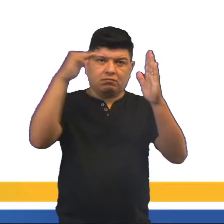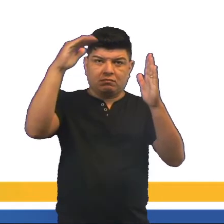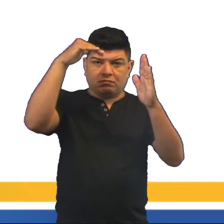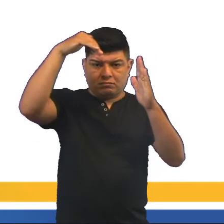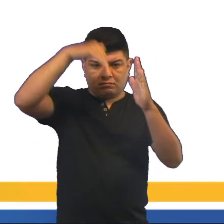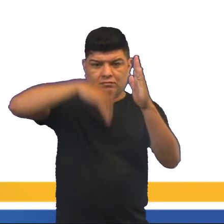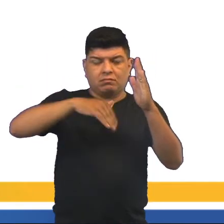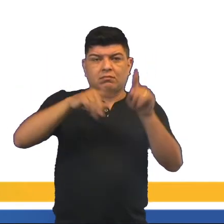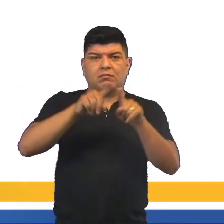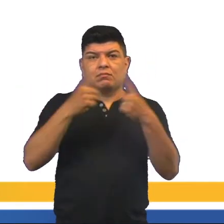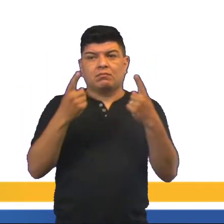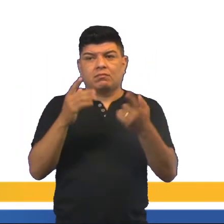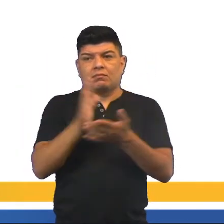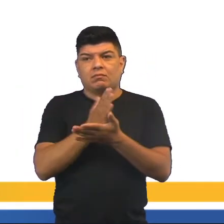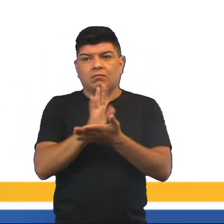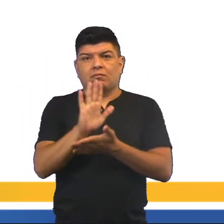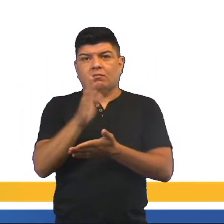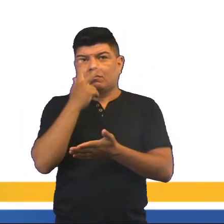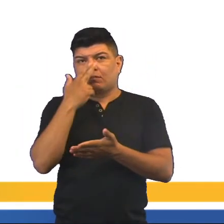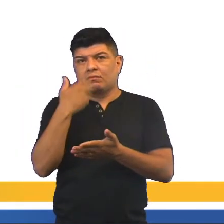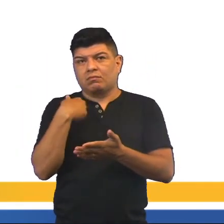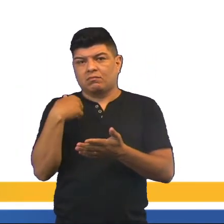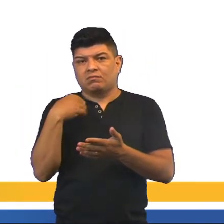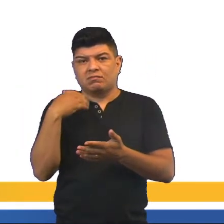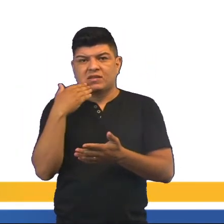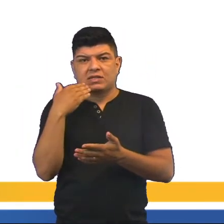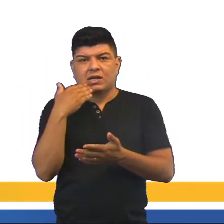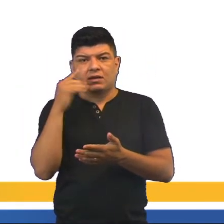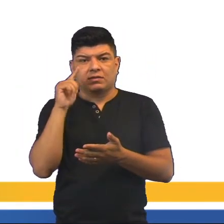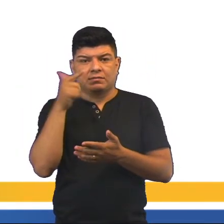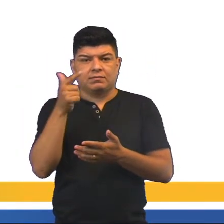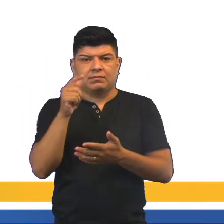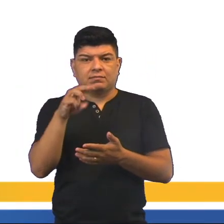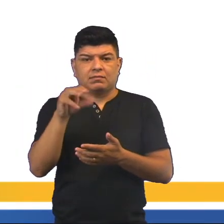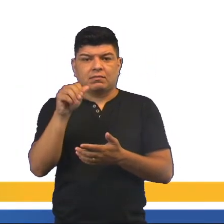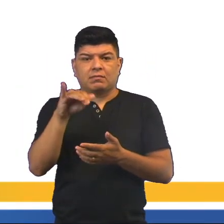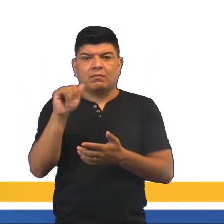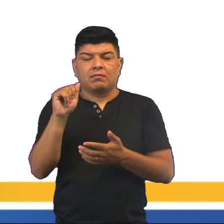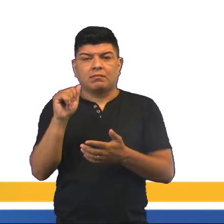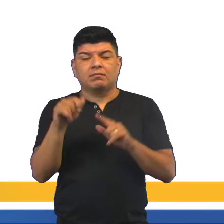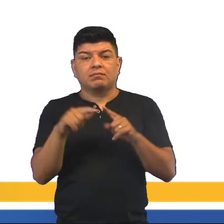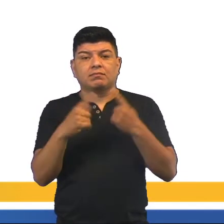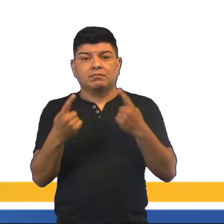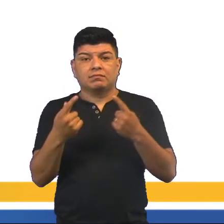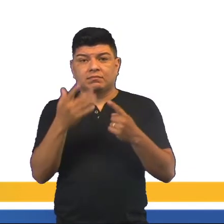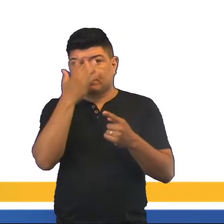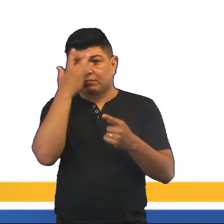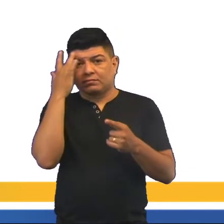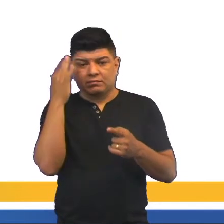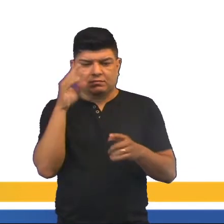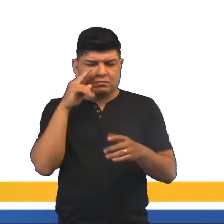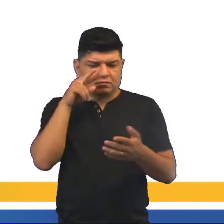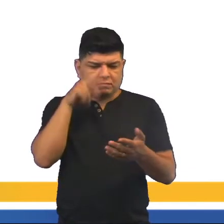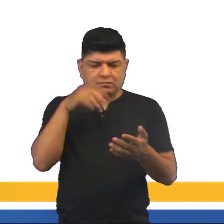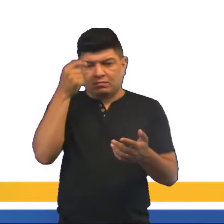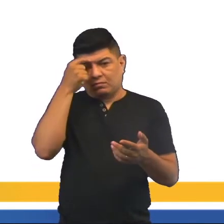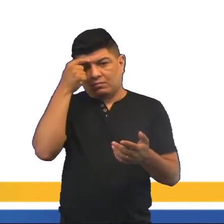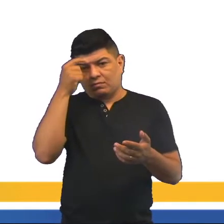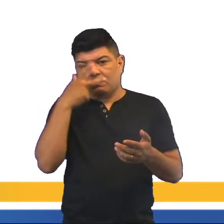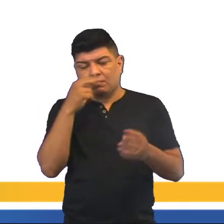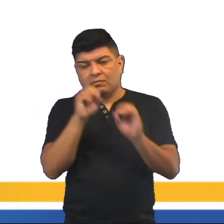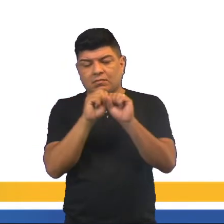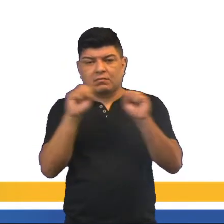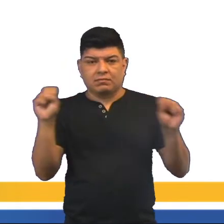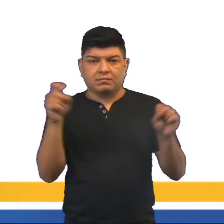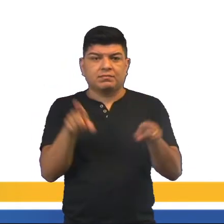sua execução é de algum modo mais tosca que a escrita maia clássica, o que levou os epigrafistas a pensar que esse